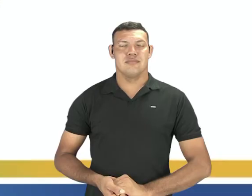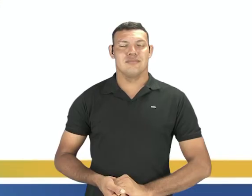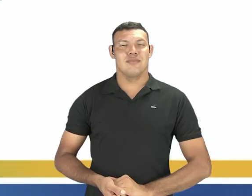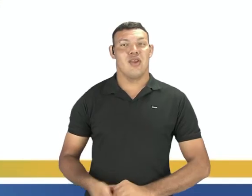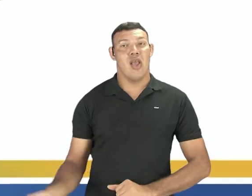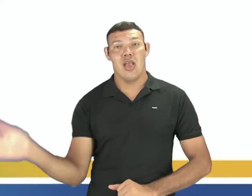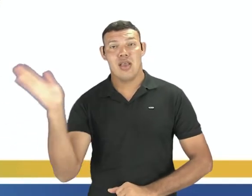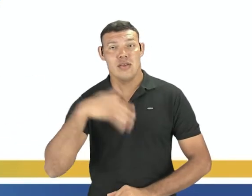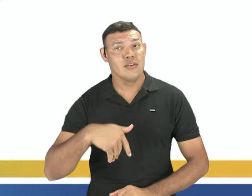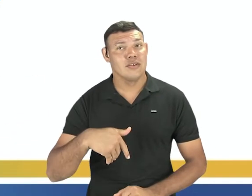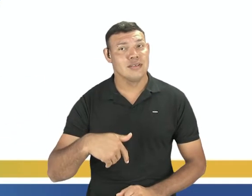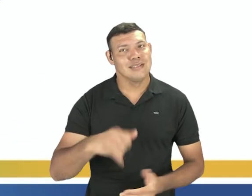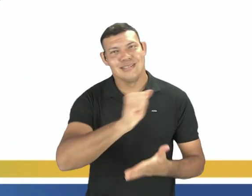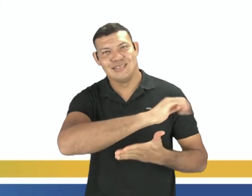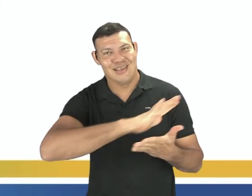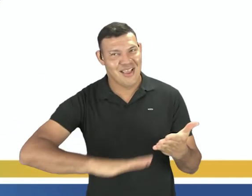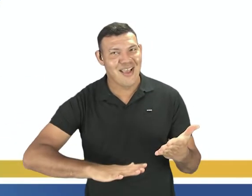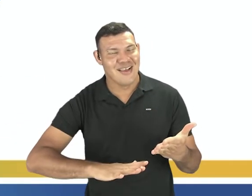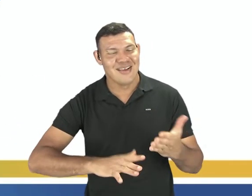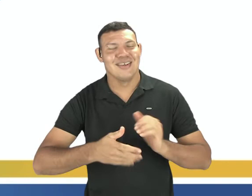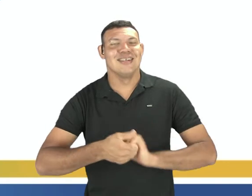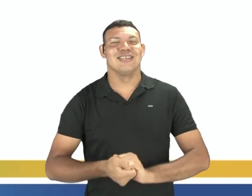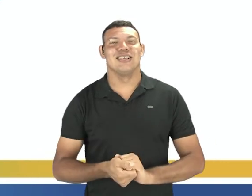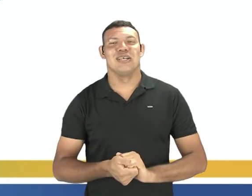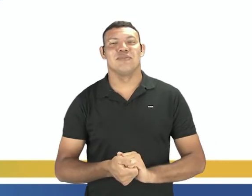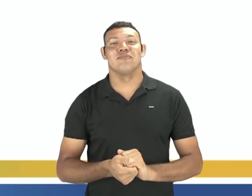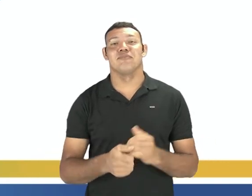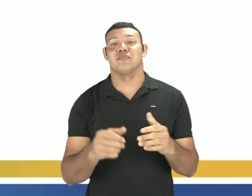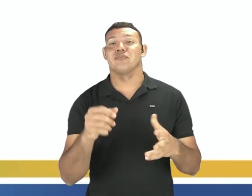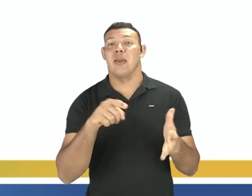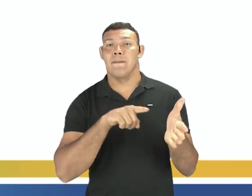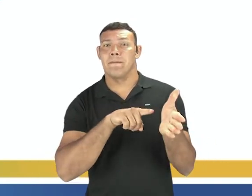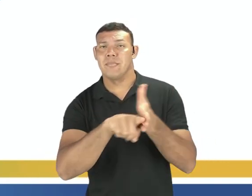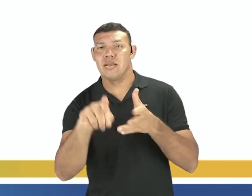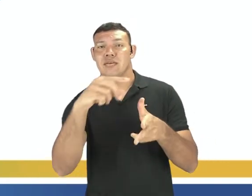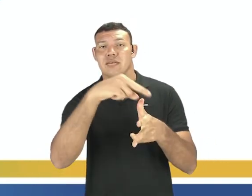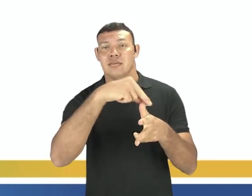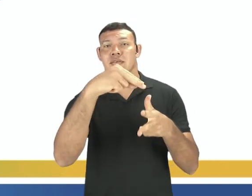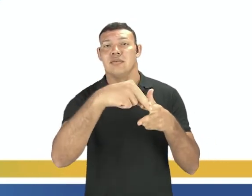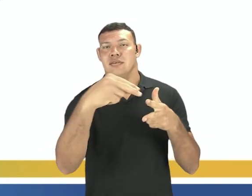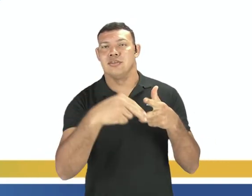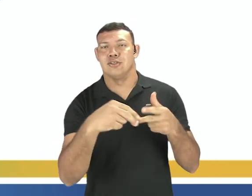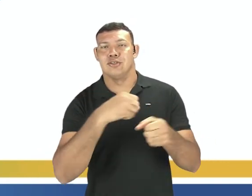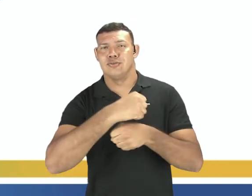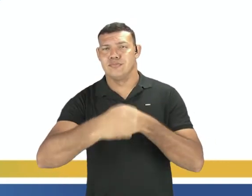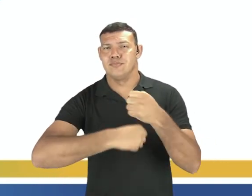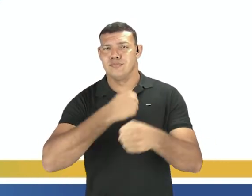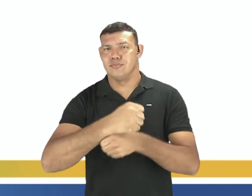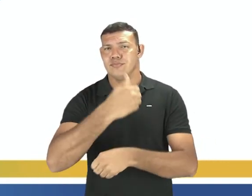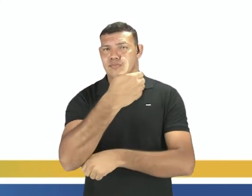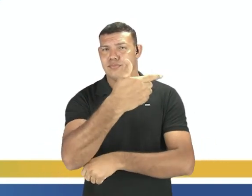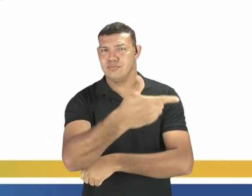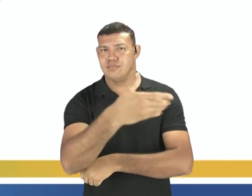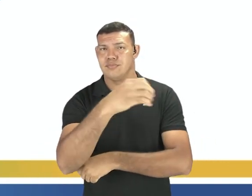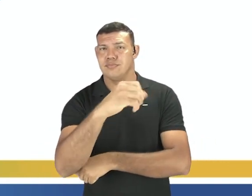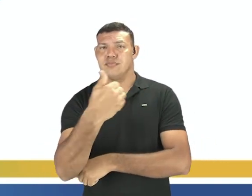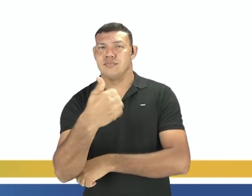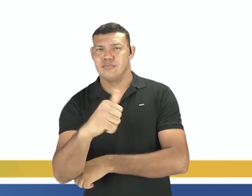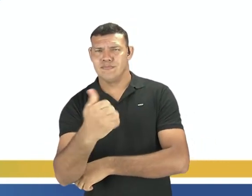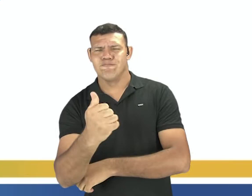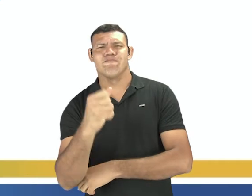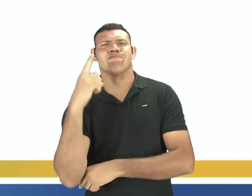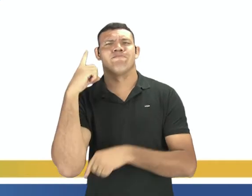federal. Vamos agora para o nosso Exercitando, uma questão do Enem do ano de 2011. Vamos lá?